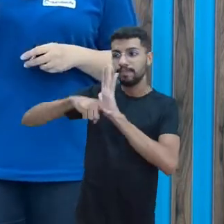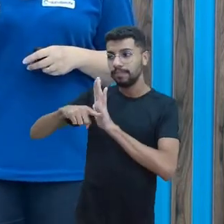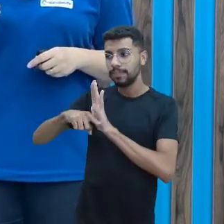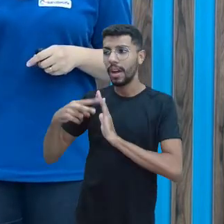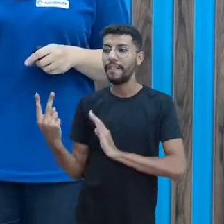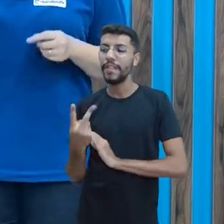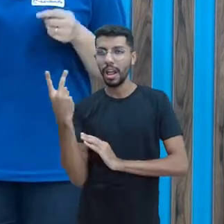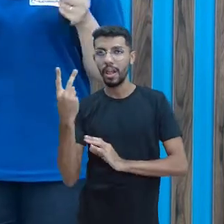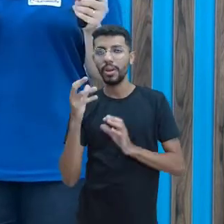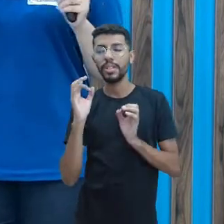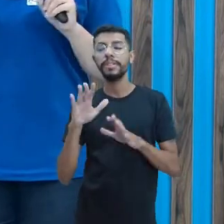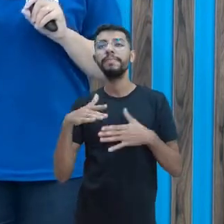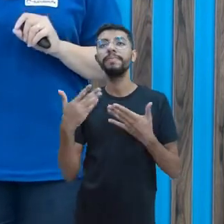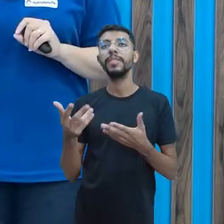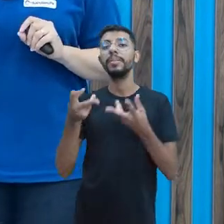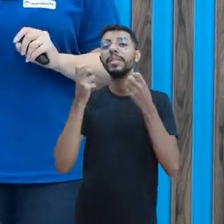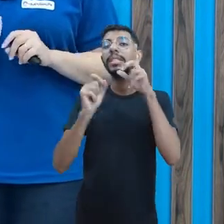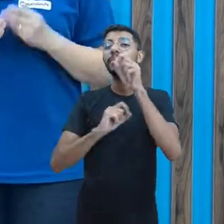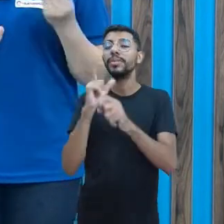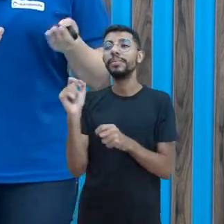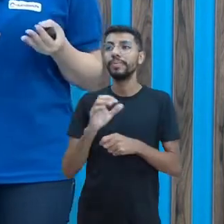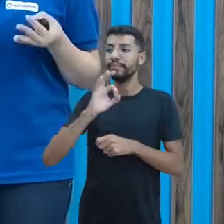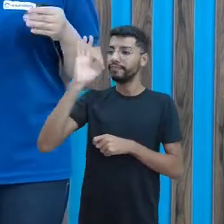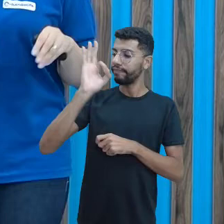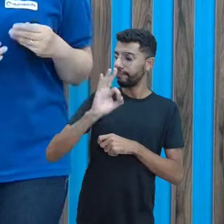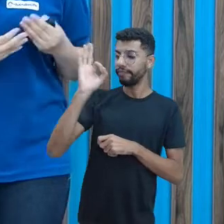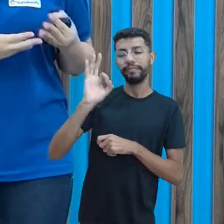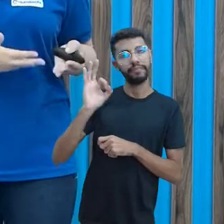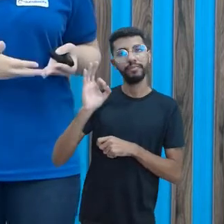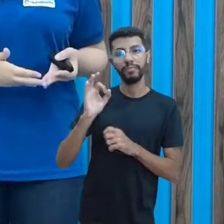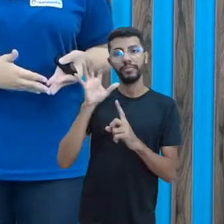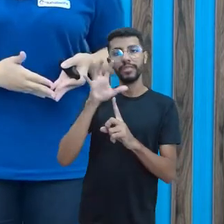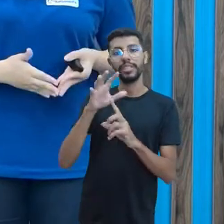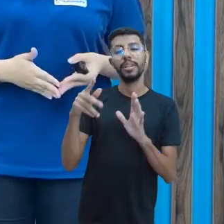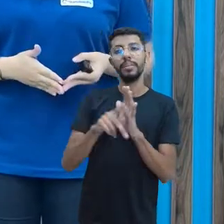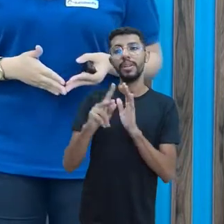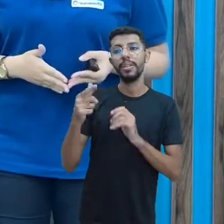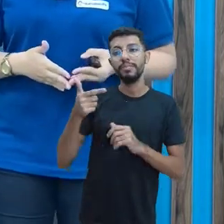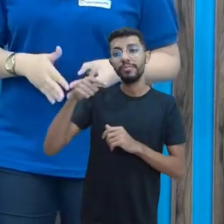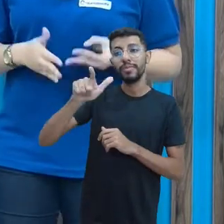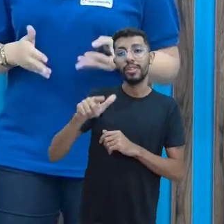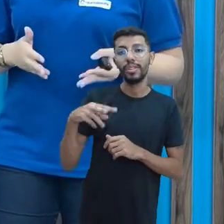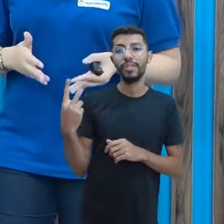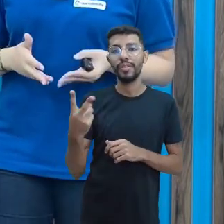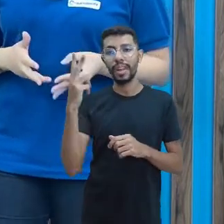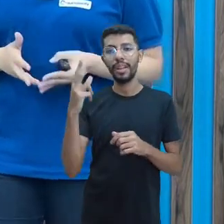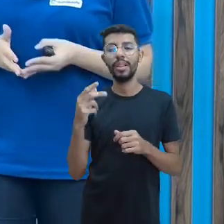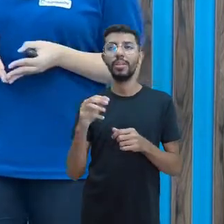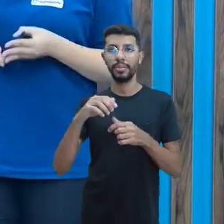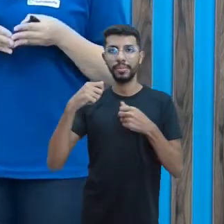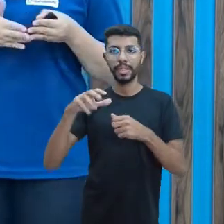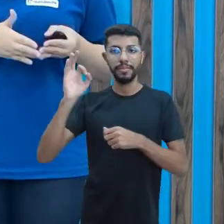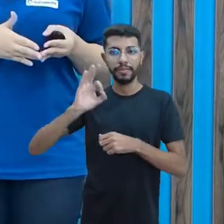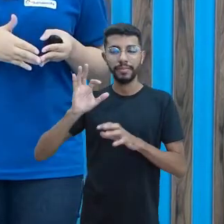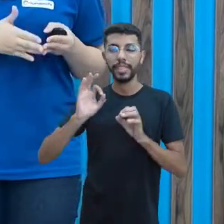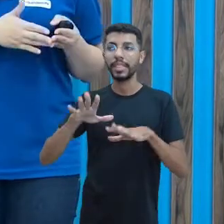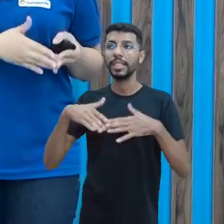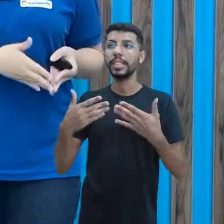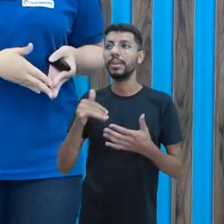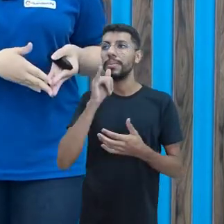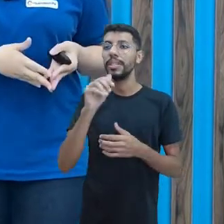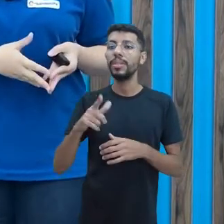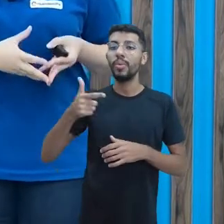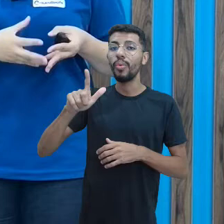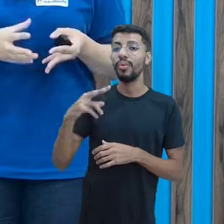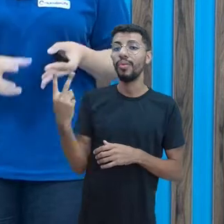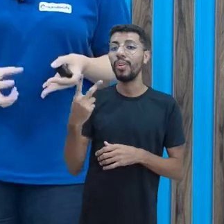vai perceber? Essa porcentagem, ela vai influenciar no próximo valor a ser calculado, uma vez que o próximo valor vai tomar